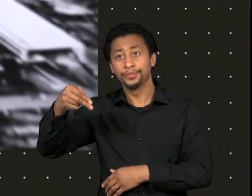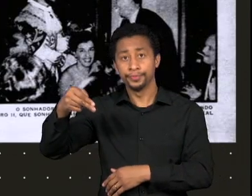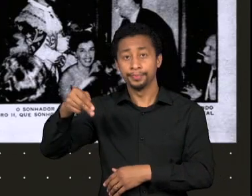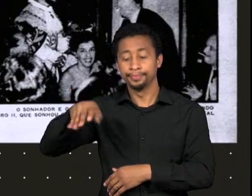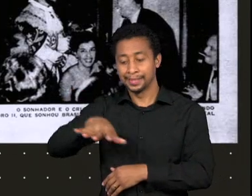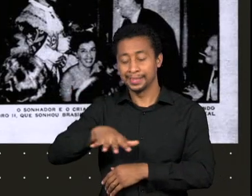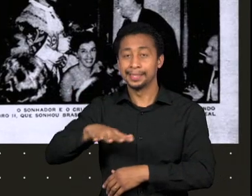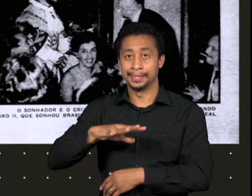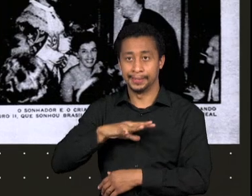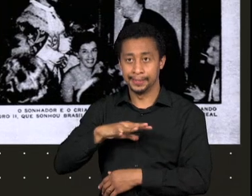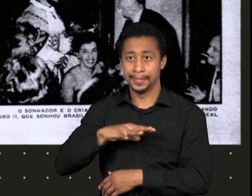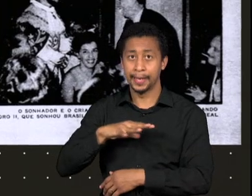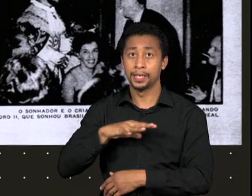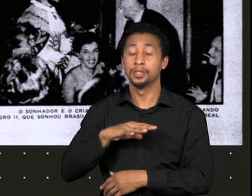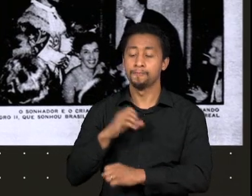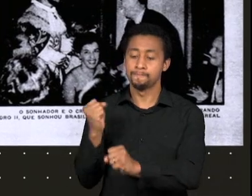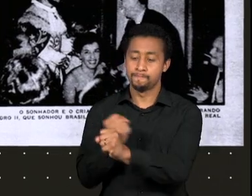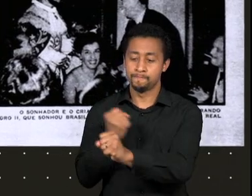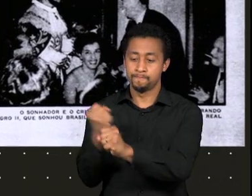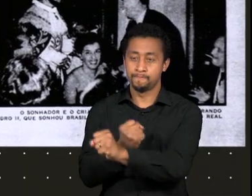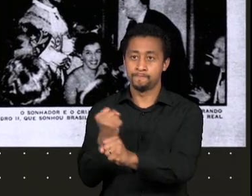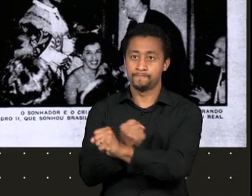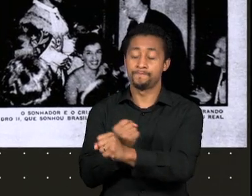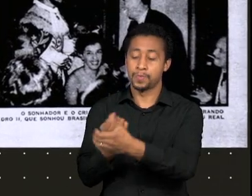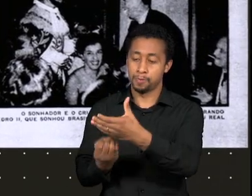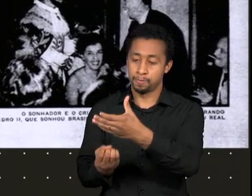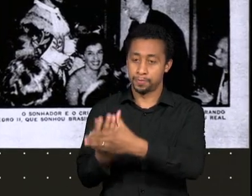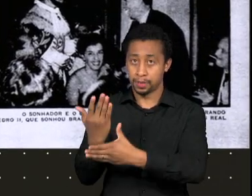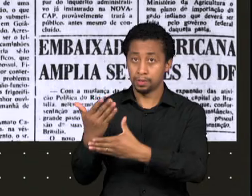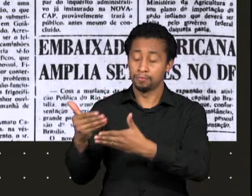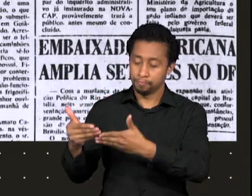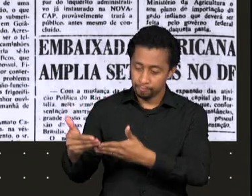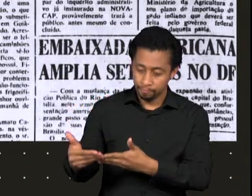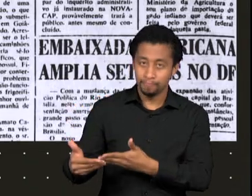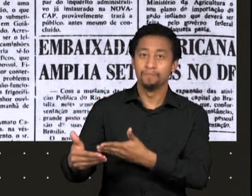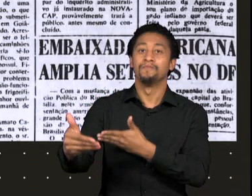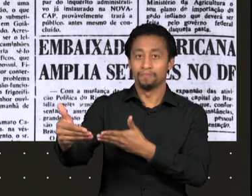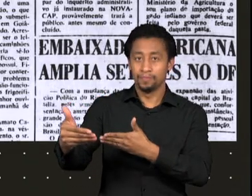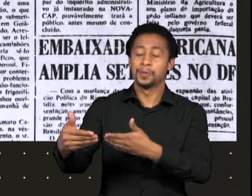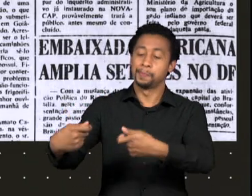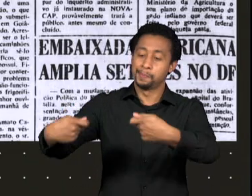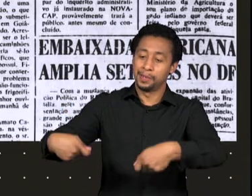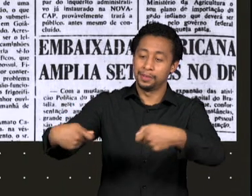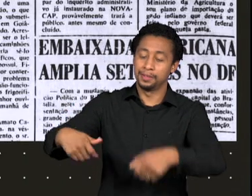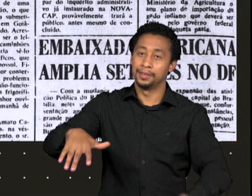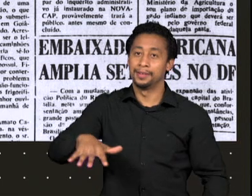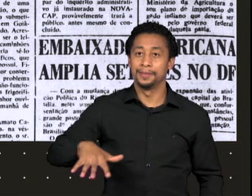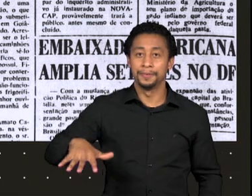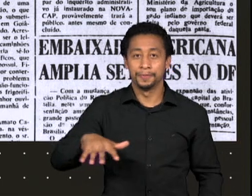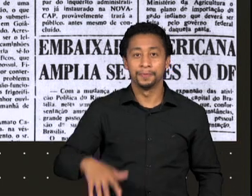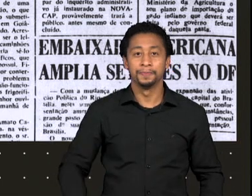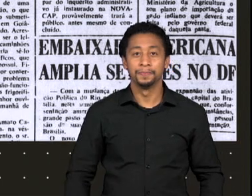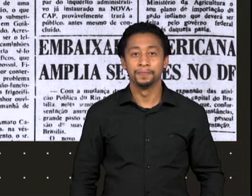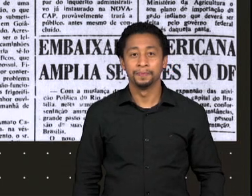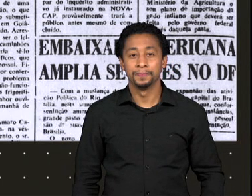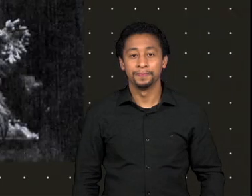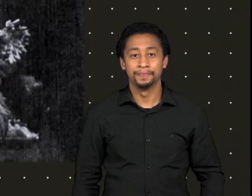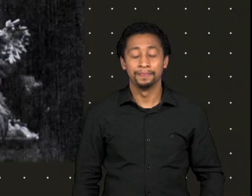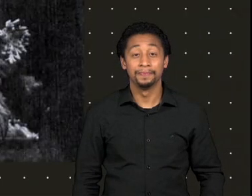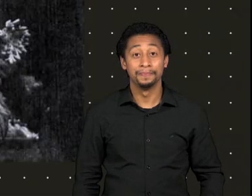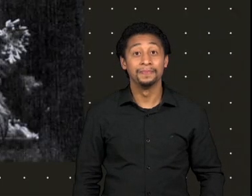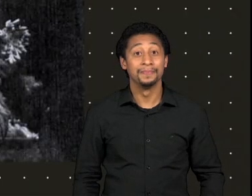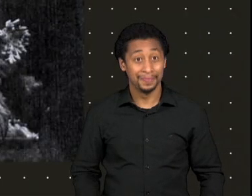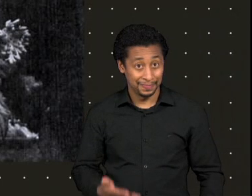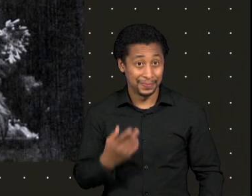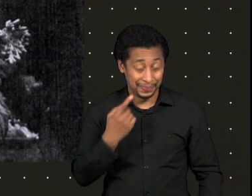sua fundação, vem sendo construído visando atender suas necessidades. Eu fui lá exibir o